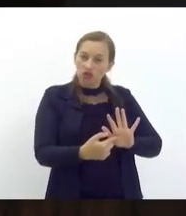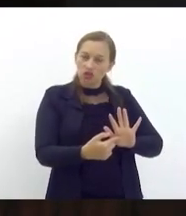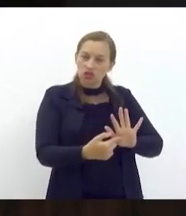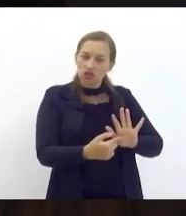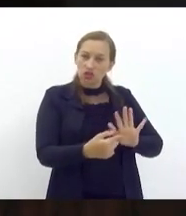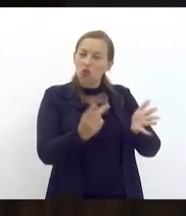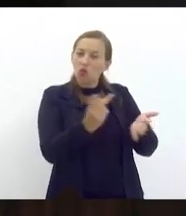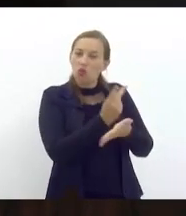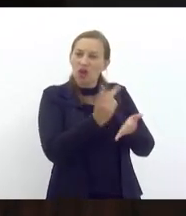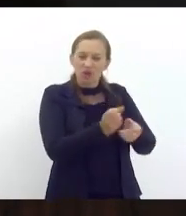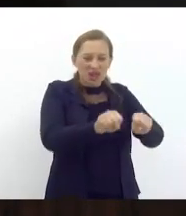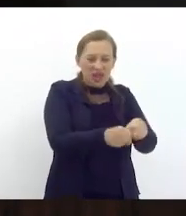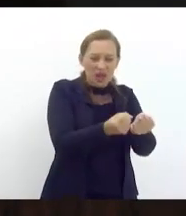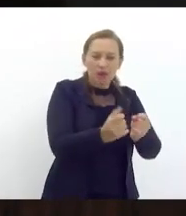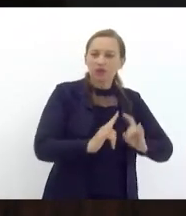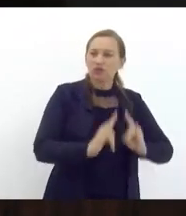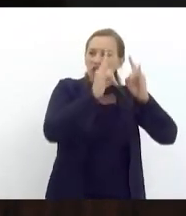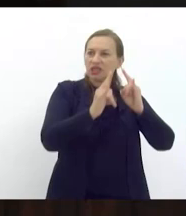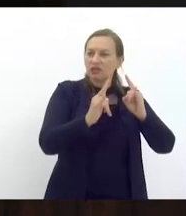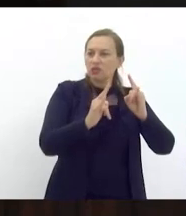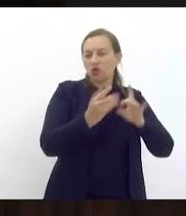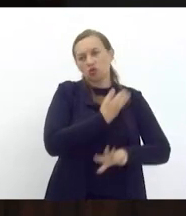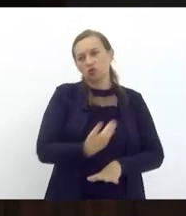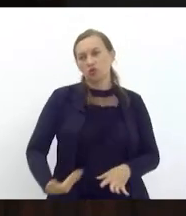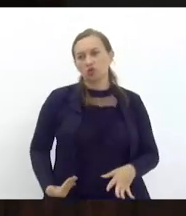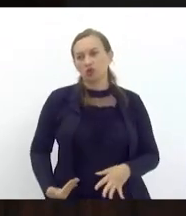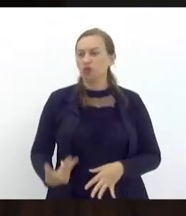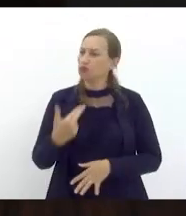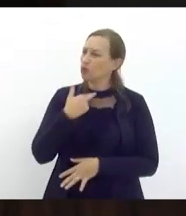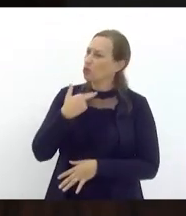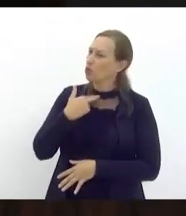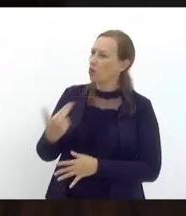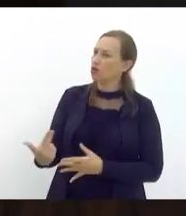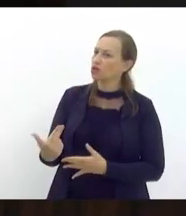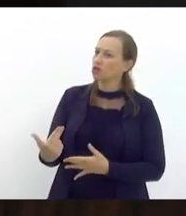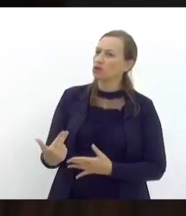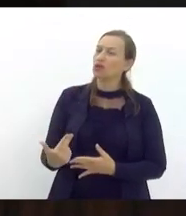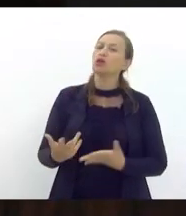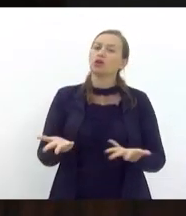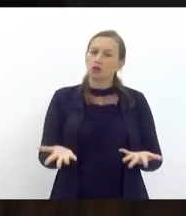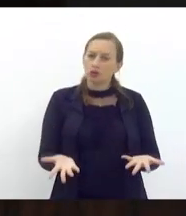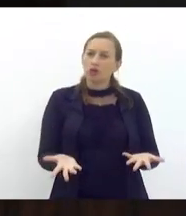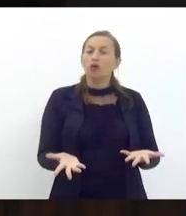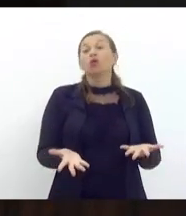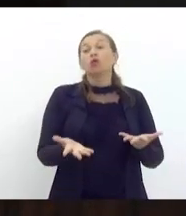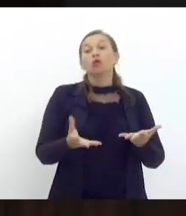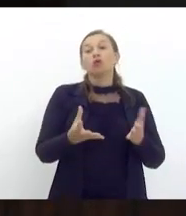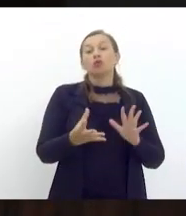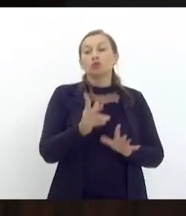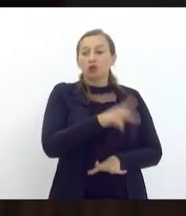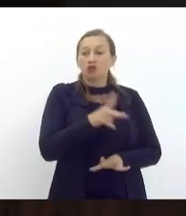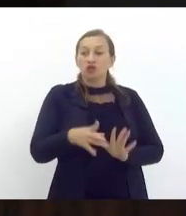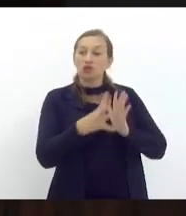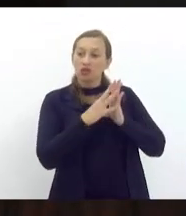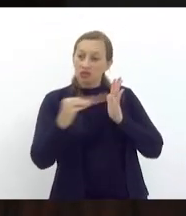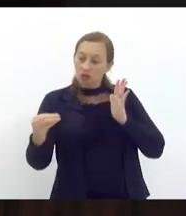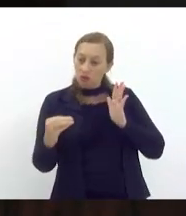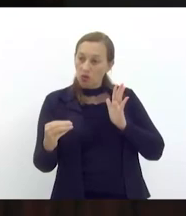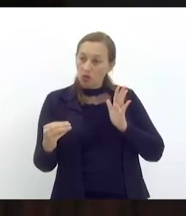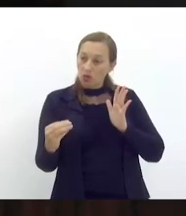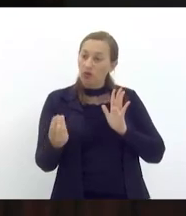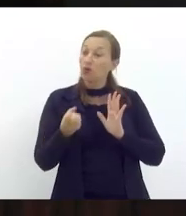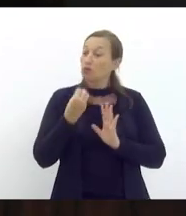uma tabuada se a gente tá ensinando errado fazendo a manifestação então assim o equilíbrio tem que vir da sociedade como um todo